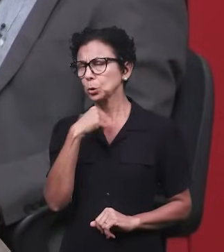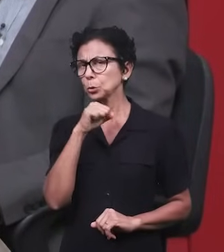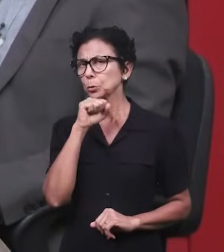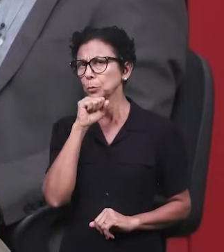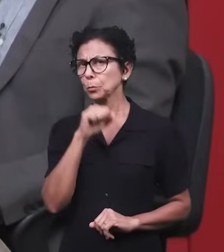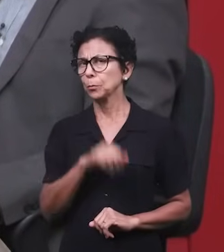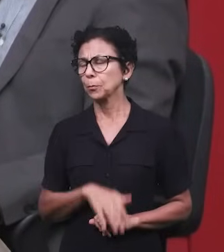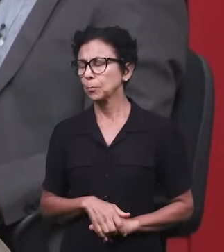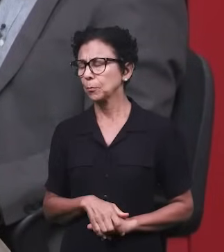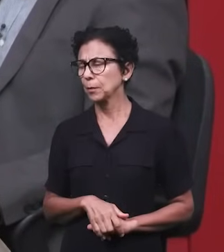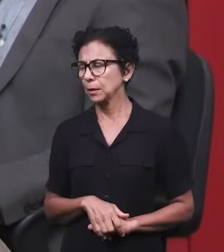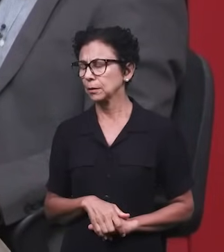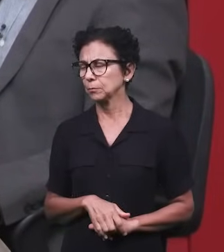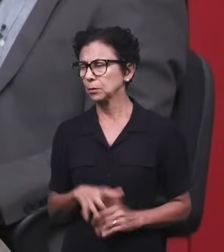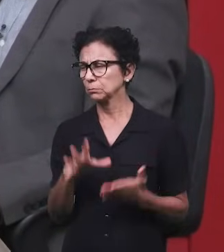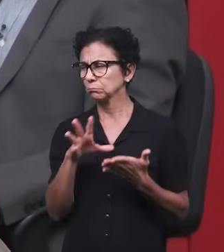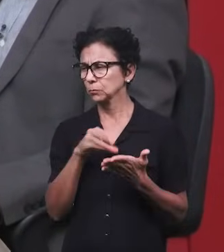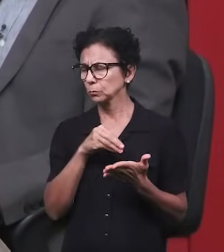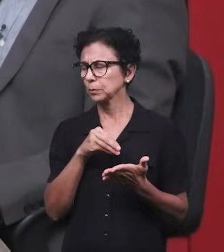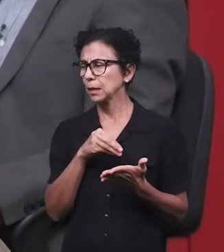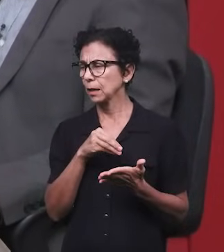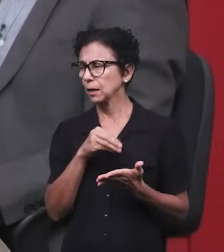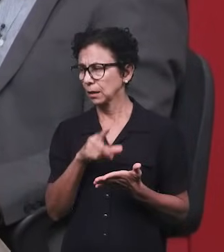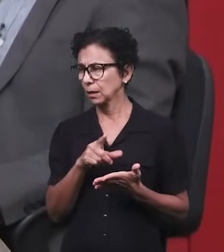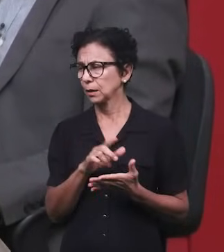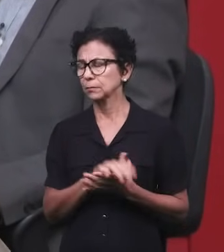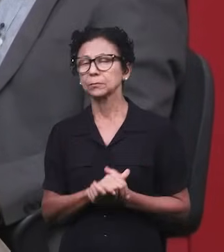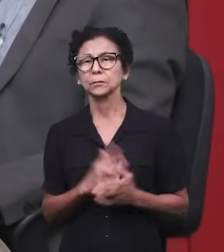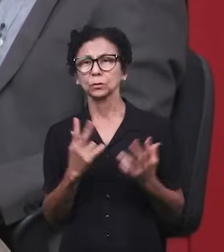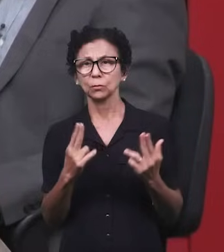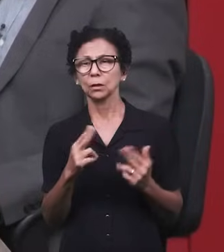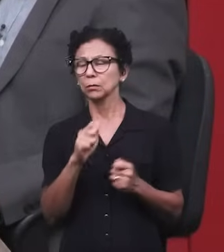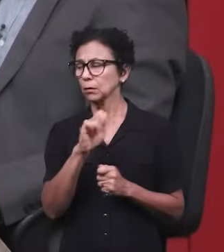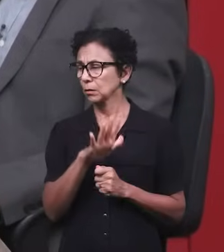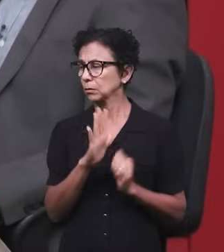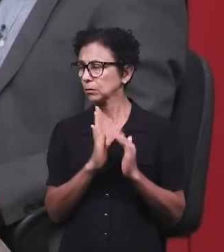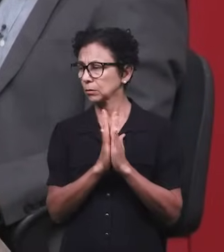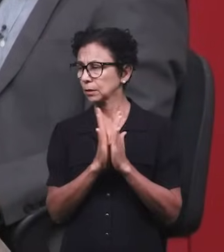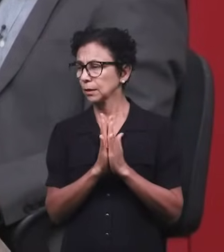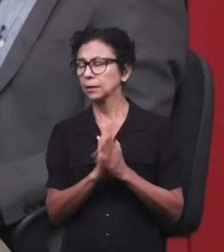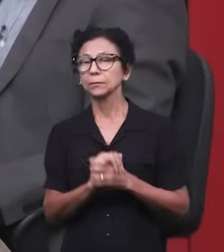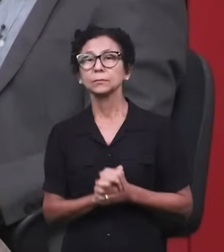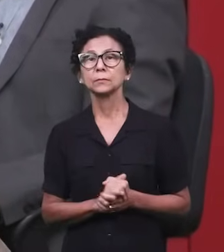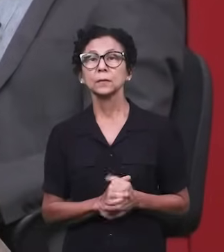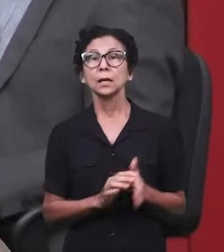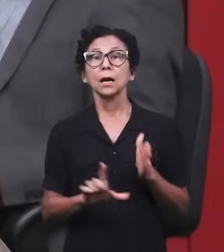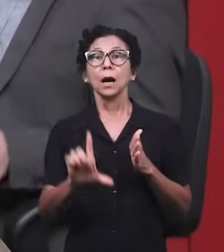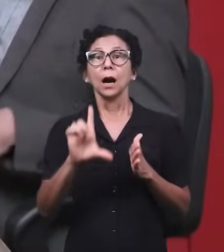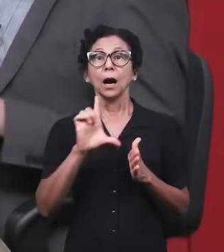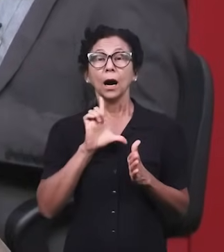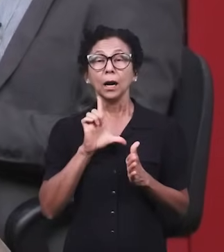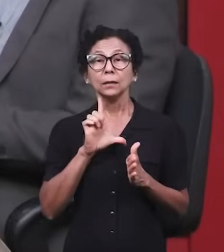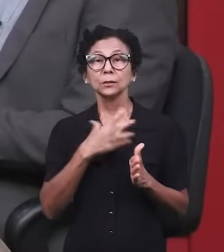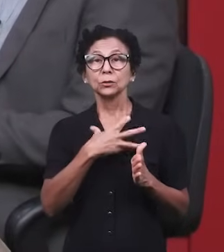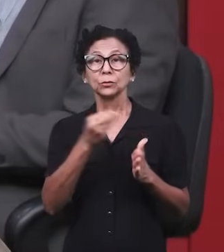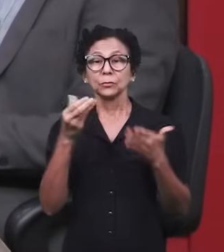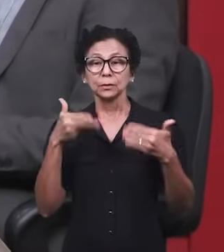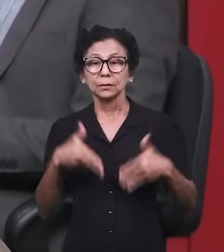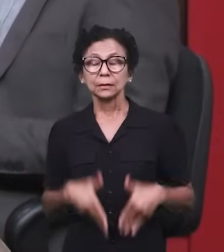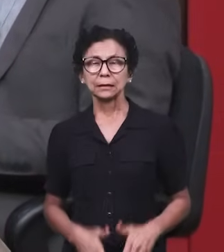dessa perspectiva de colocar a sua família e seus filhos diante do Senhor antes mesmo, né, de nascerem? Não, com